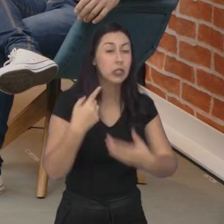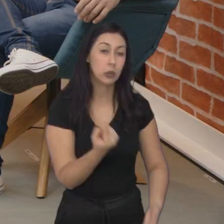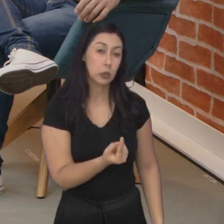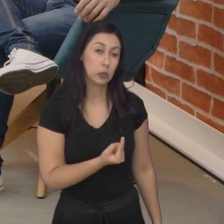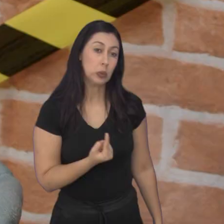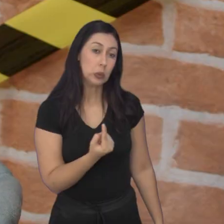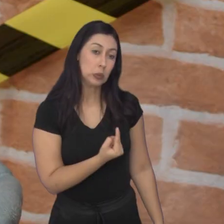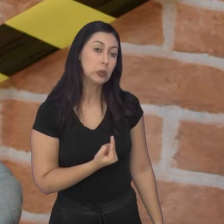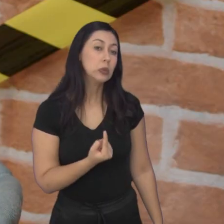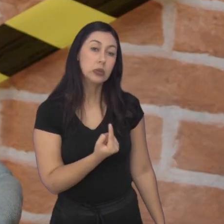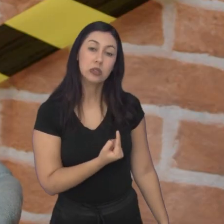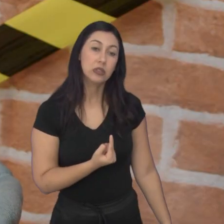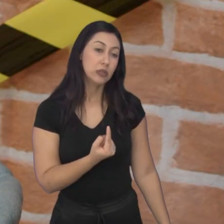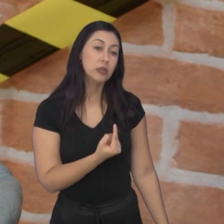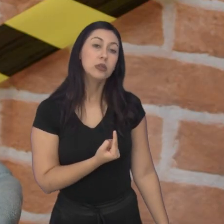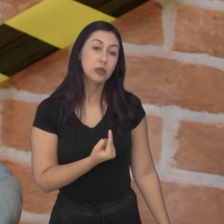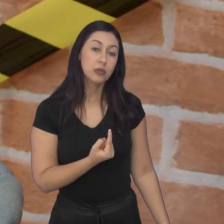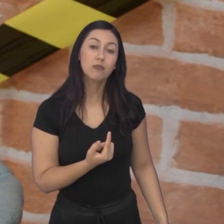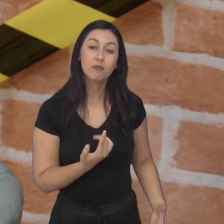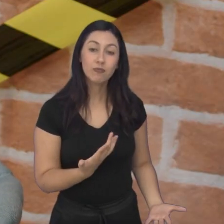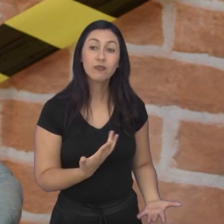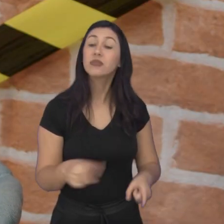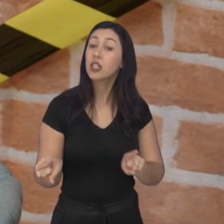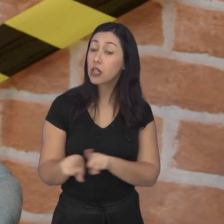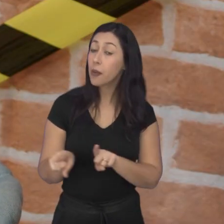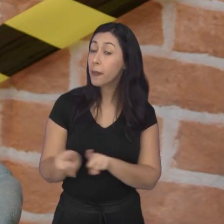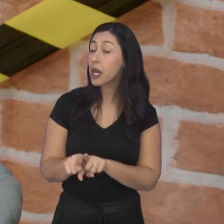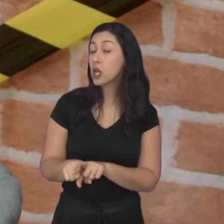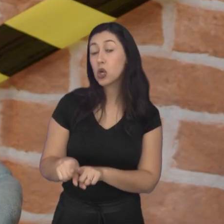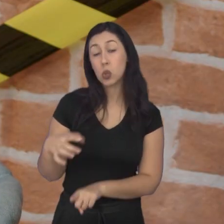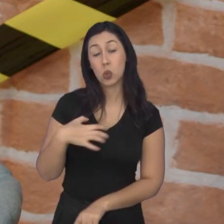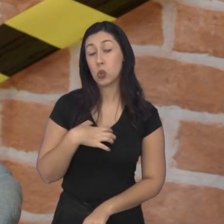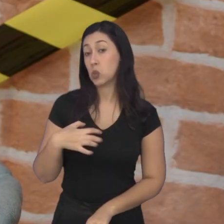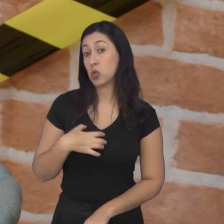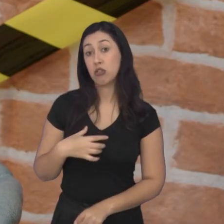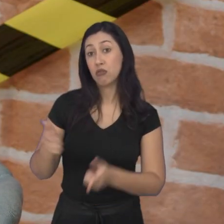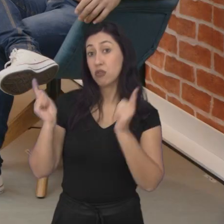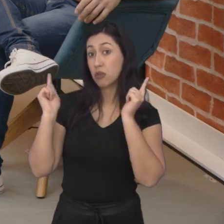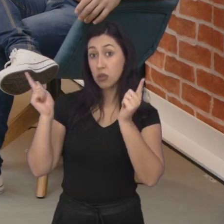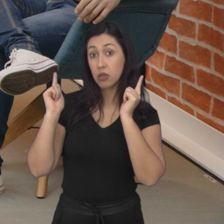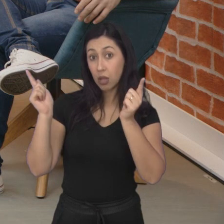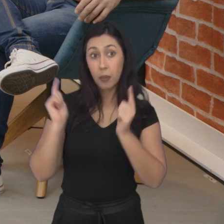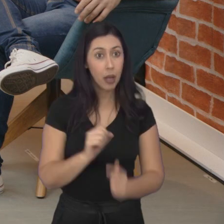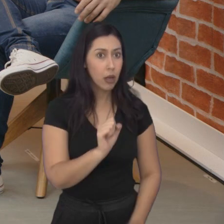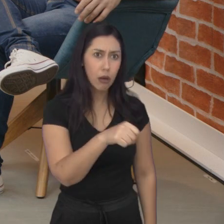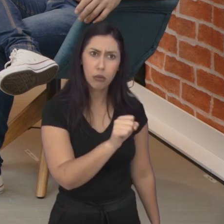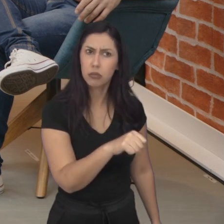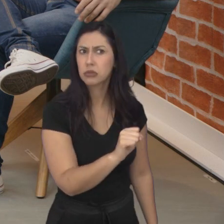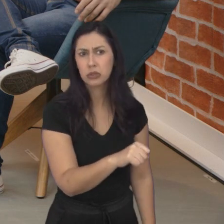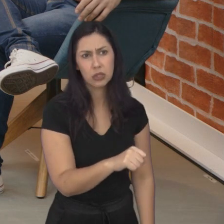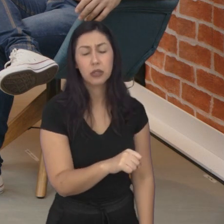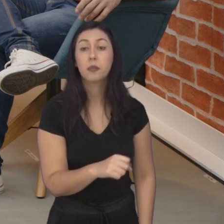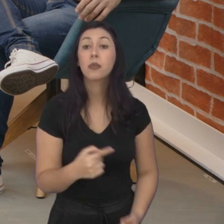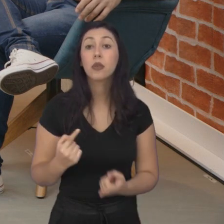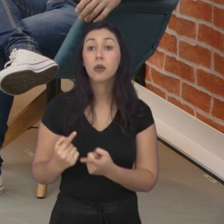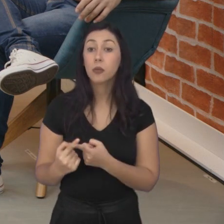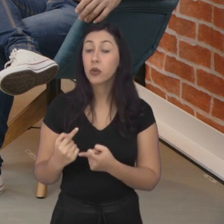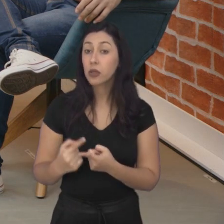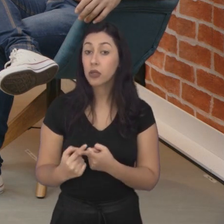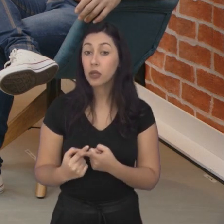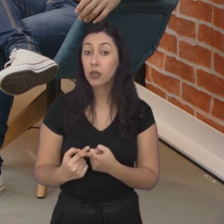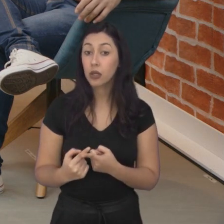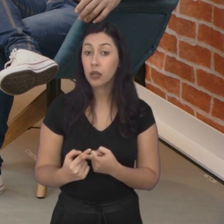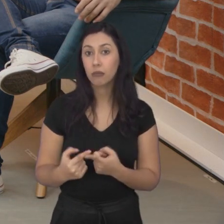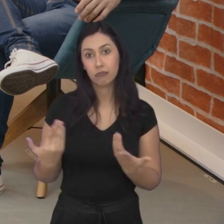momento sozinho seu, um momento... E é uma forma de entretenimento, por que não também, né? Não, com certeza, Afinal de tudo contas, pode ser, quando você... Afinal